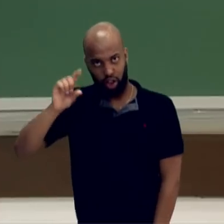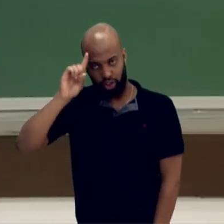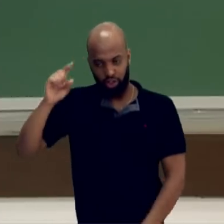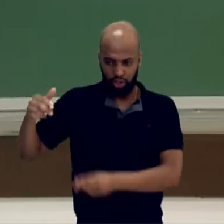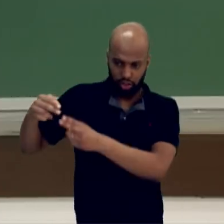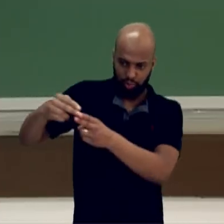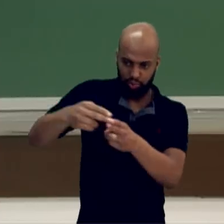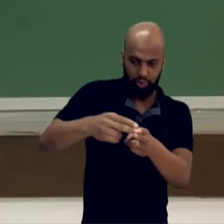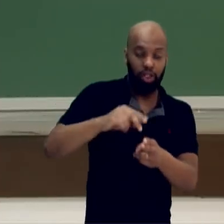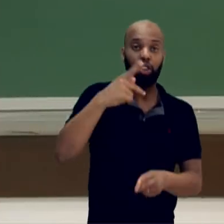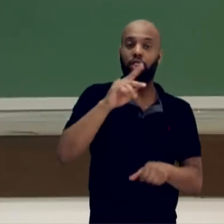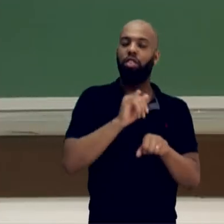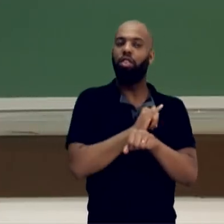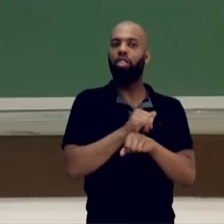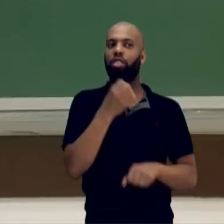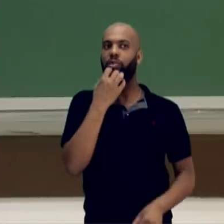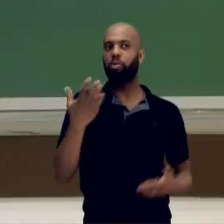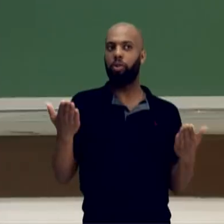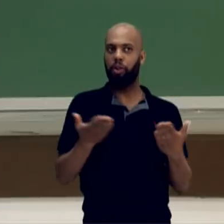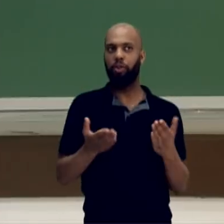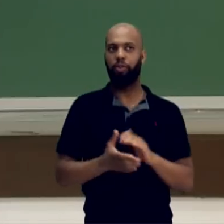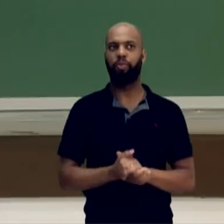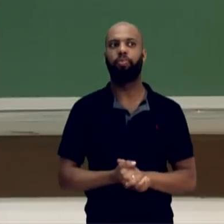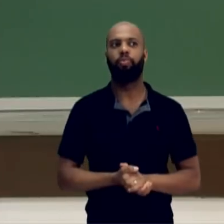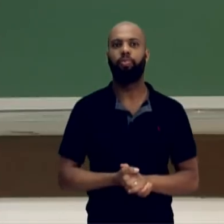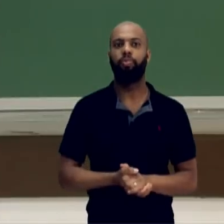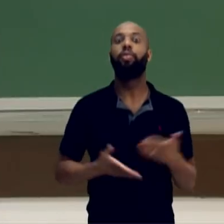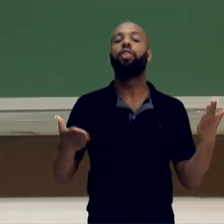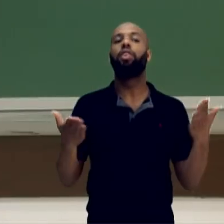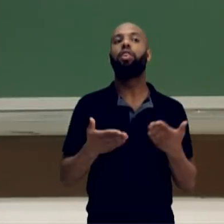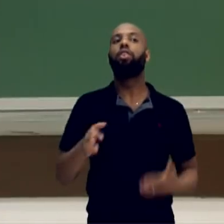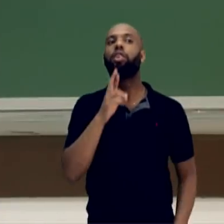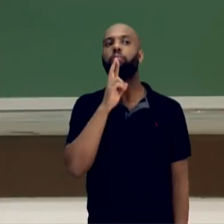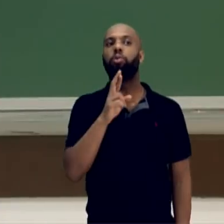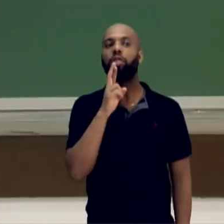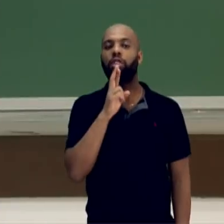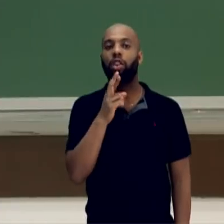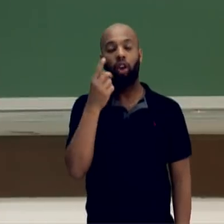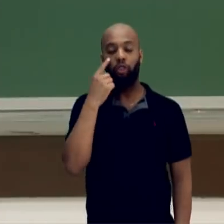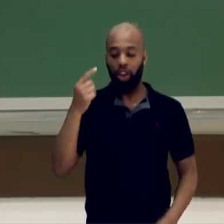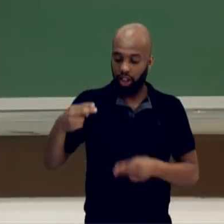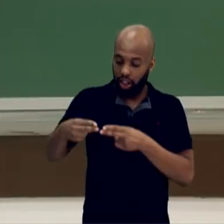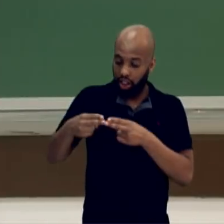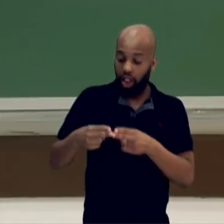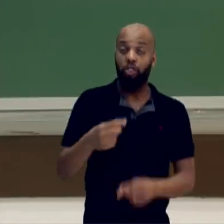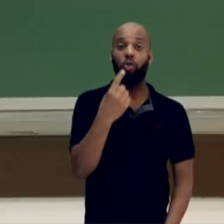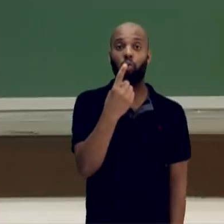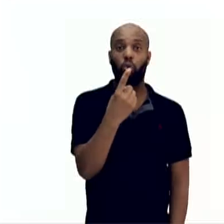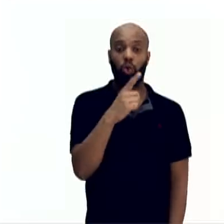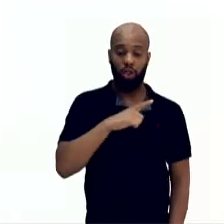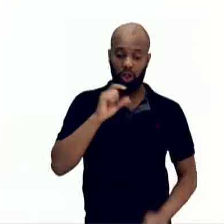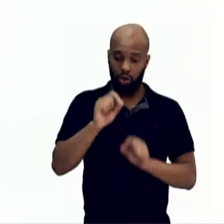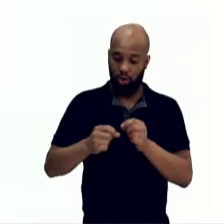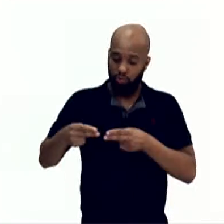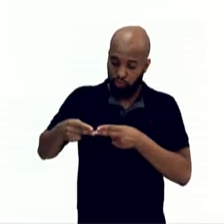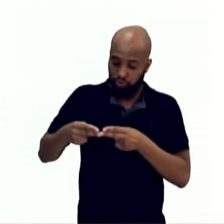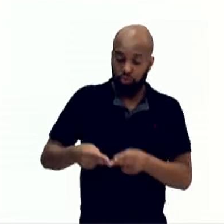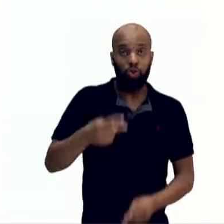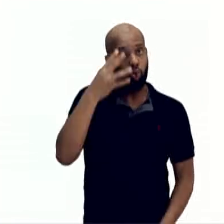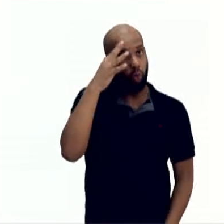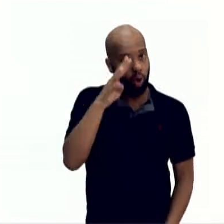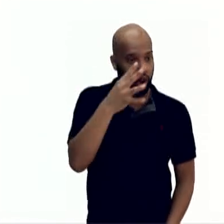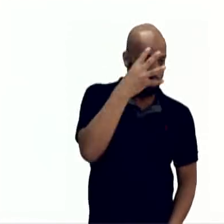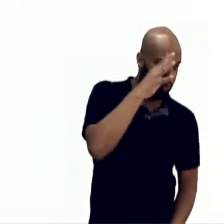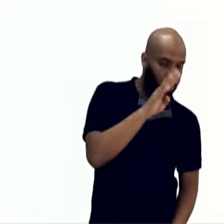terá muito valor agora. Vamos lá? Resolvendo. No navio 1, ele está de 4 em 4